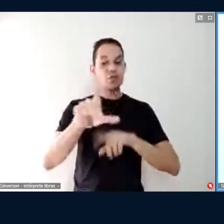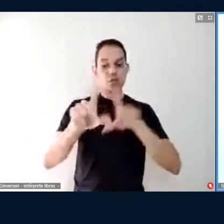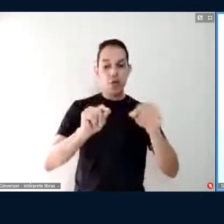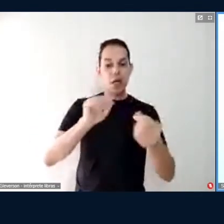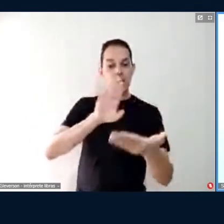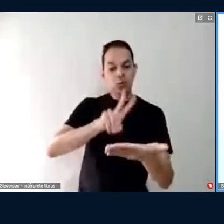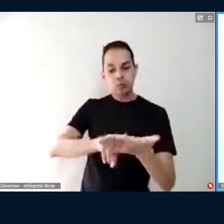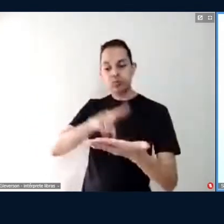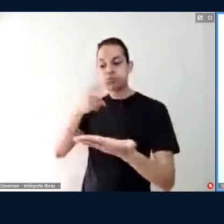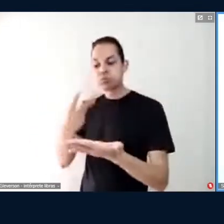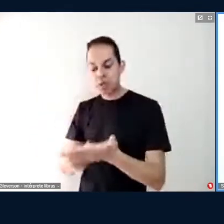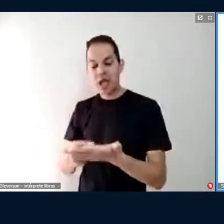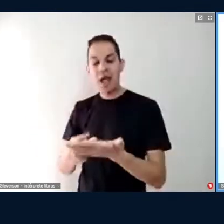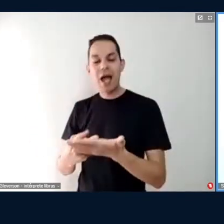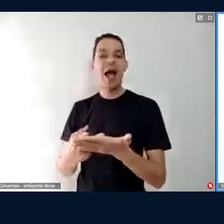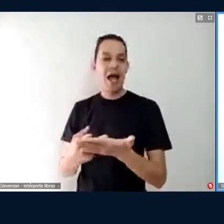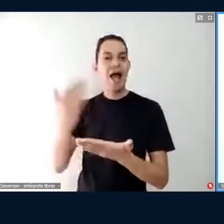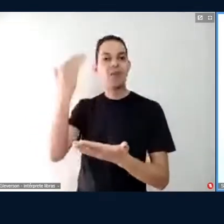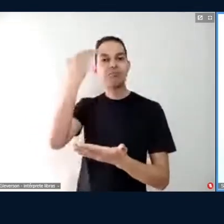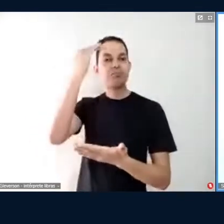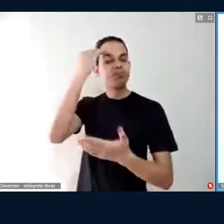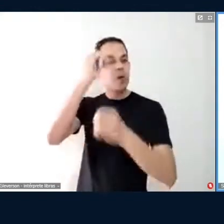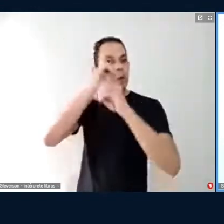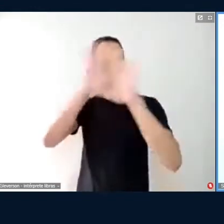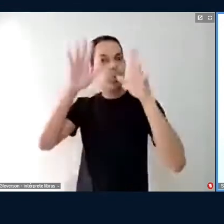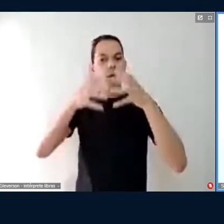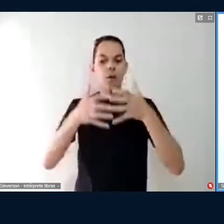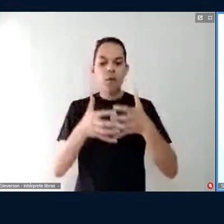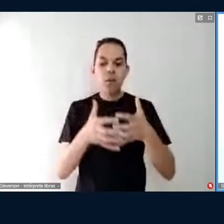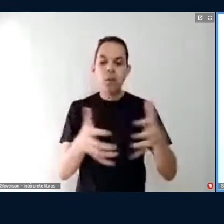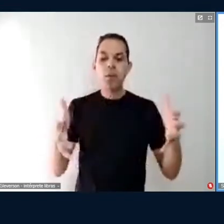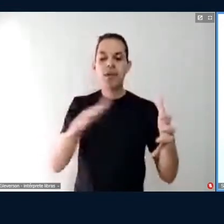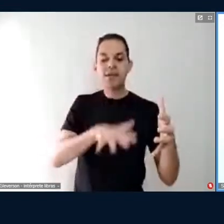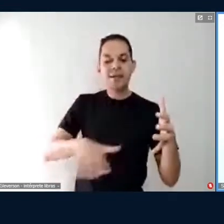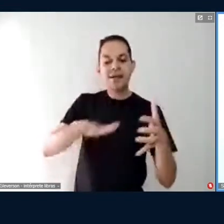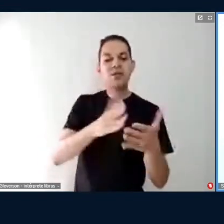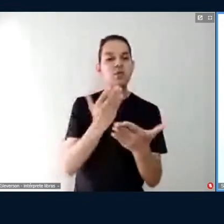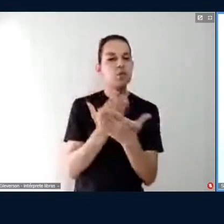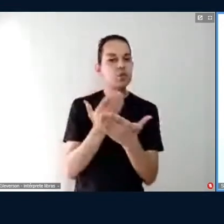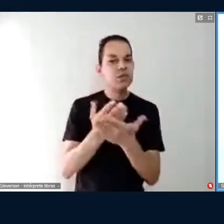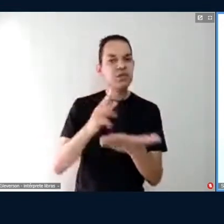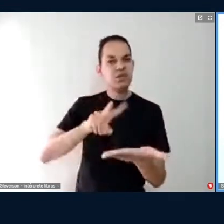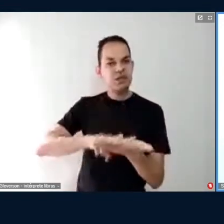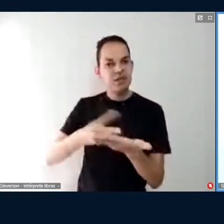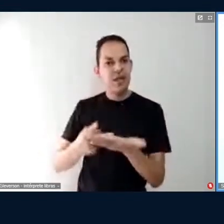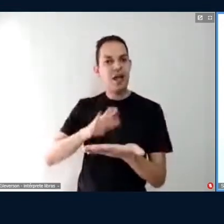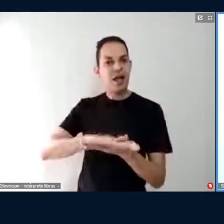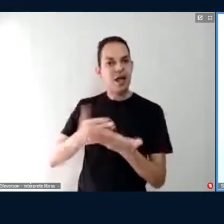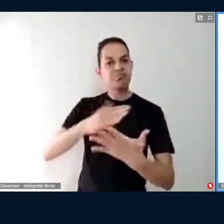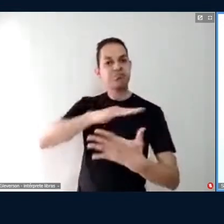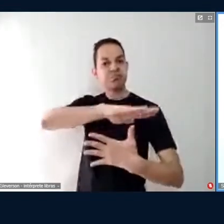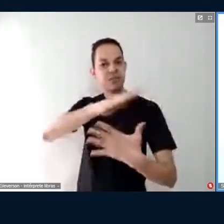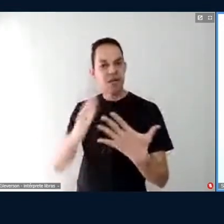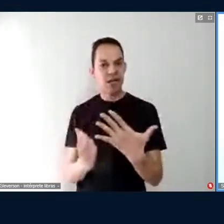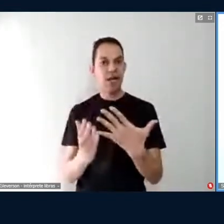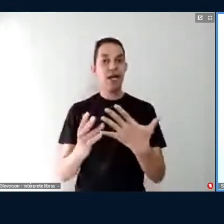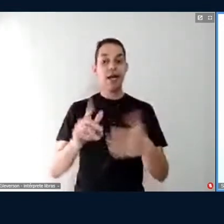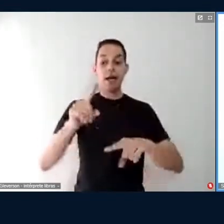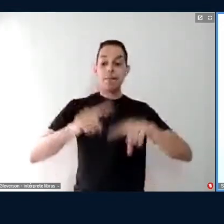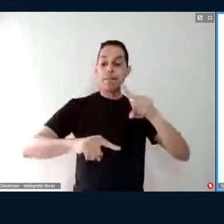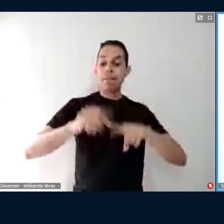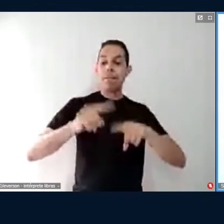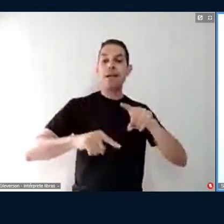permite uma maior abrangência dentro dos estudos da tradução e interpretação de língua de sinais que esse material possa